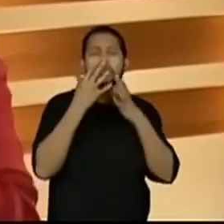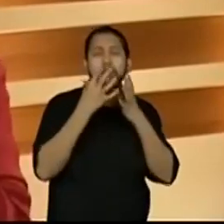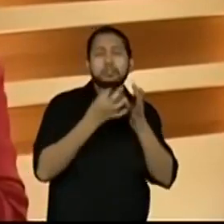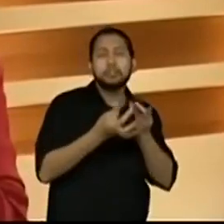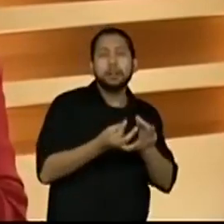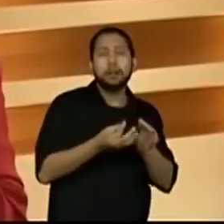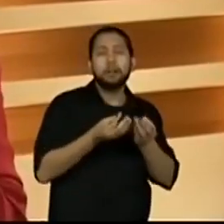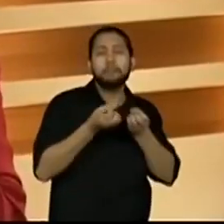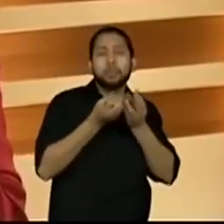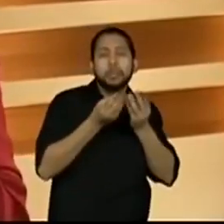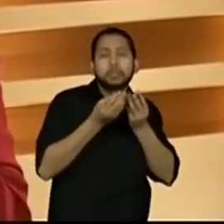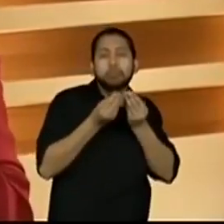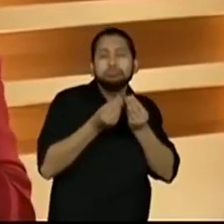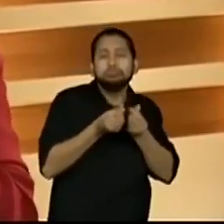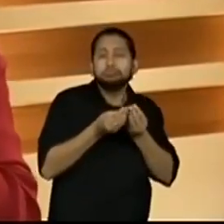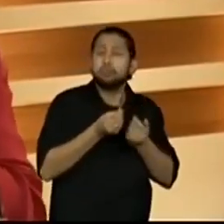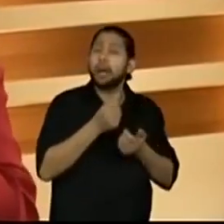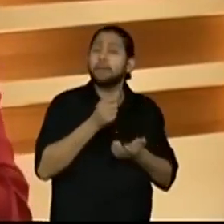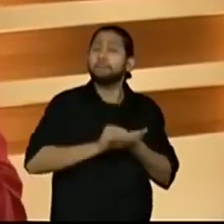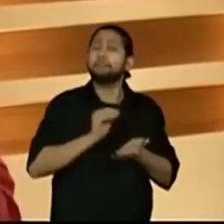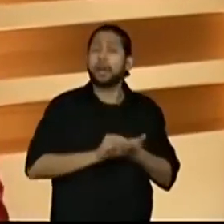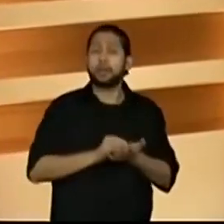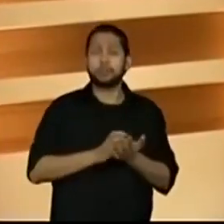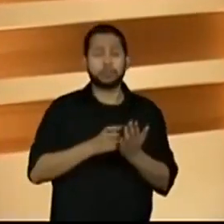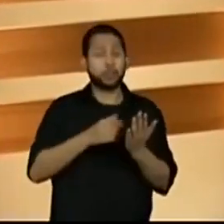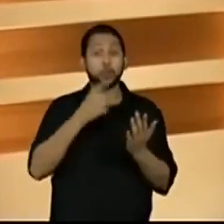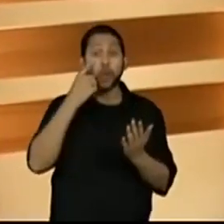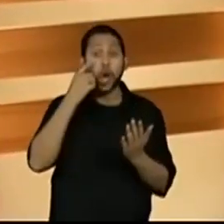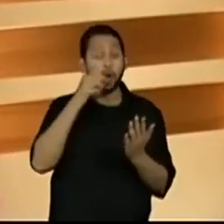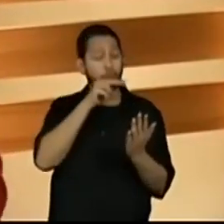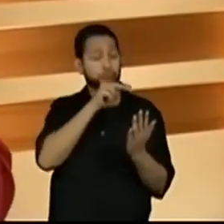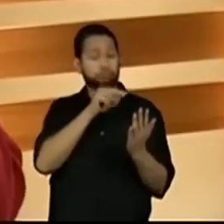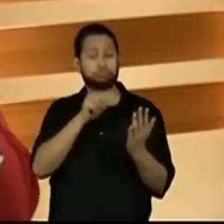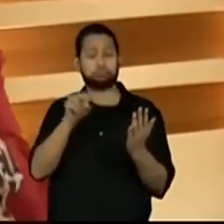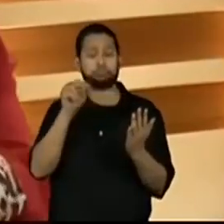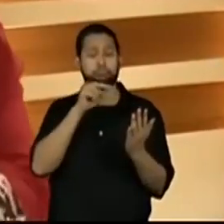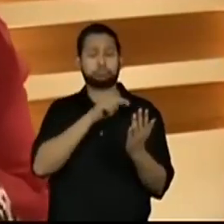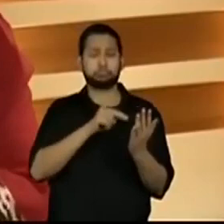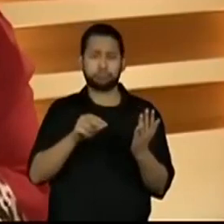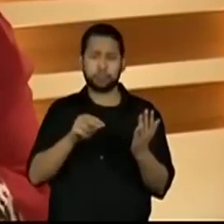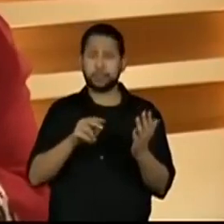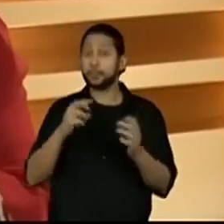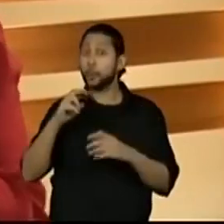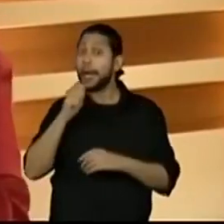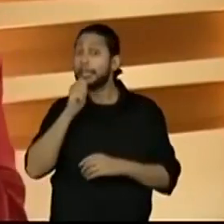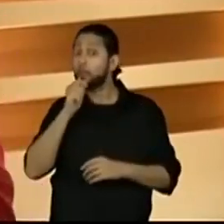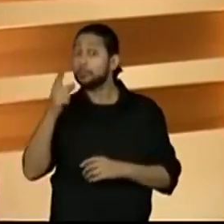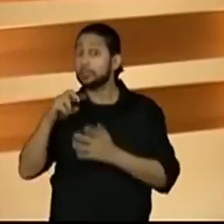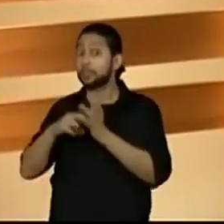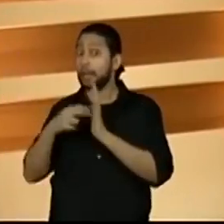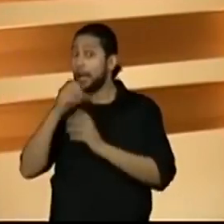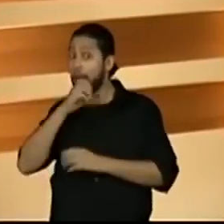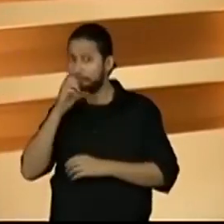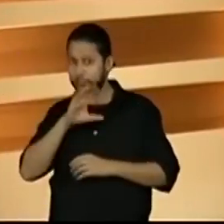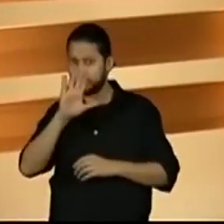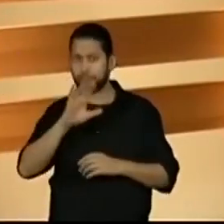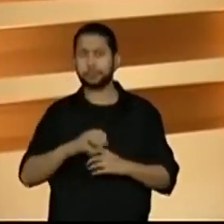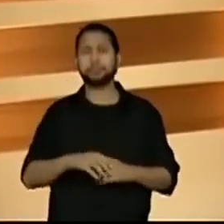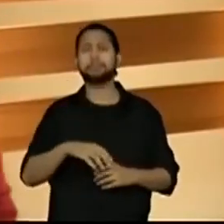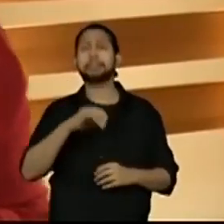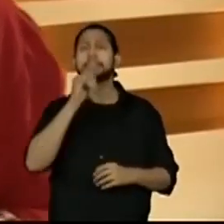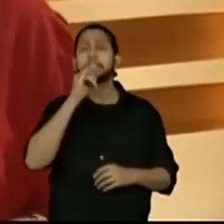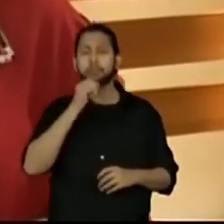suas informações. Então, eu passei os olhos. Isso não quer dizer que é uma leitura rápida ou dinâmica. Vamos supor um